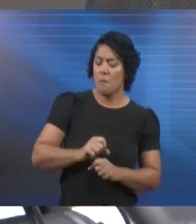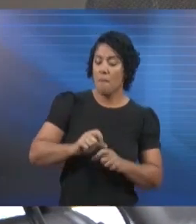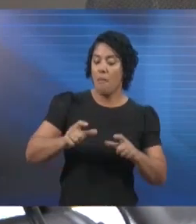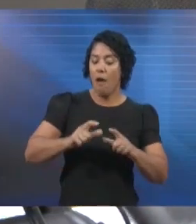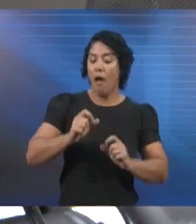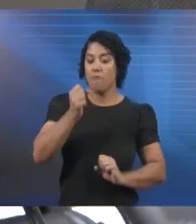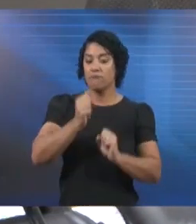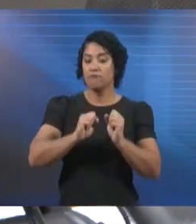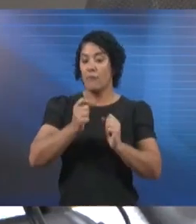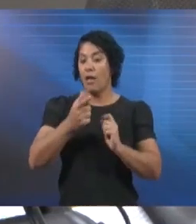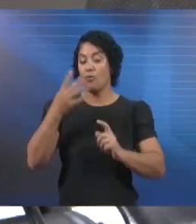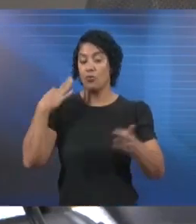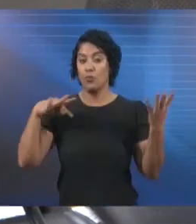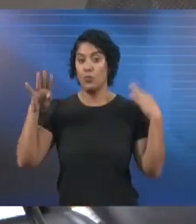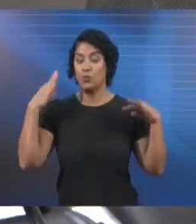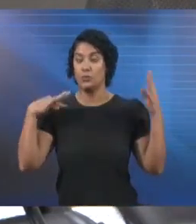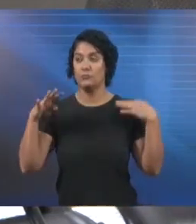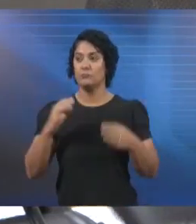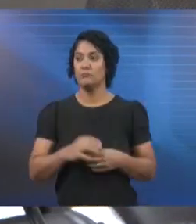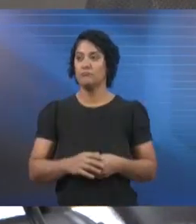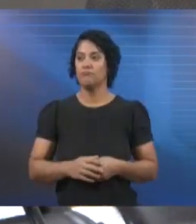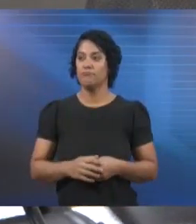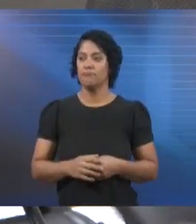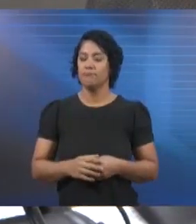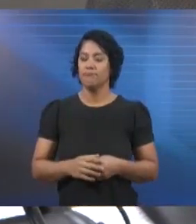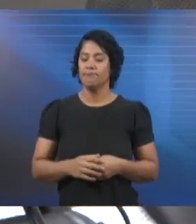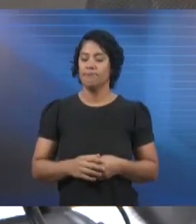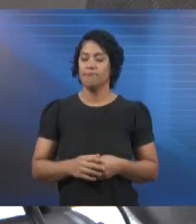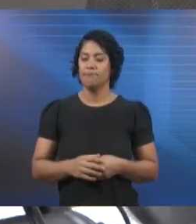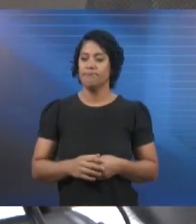o turismo recebe uma